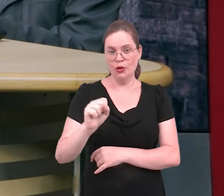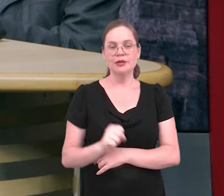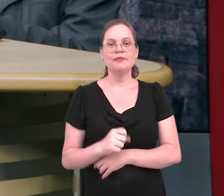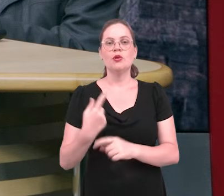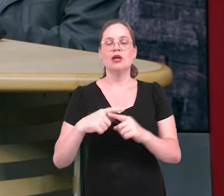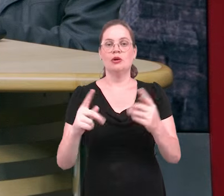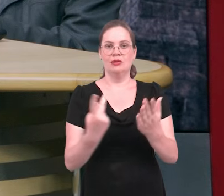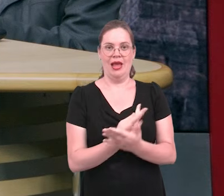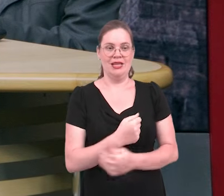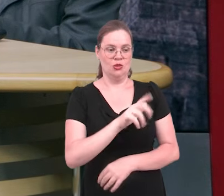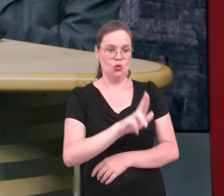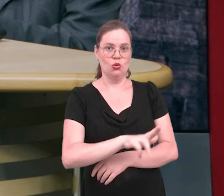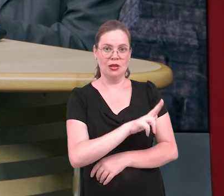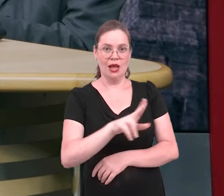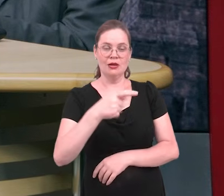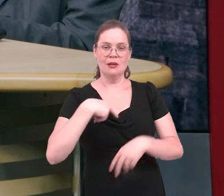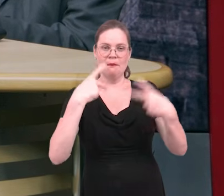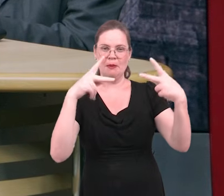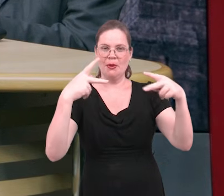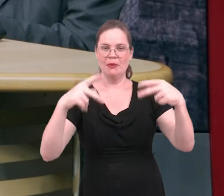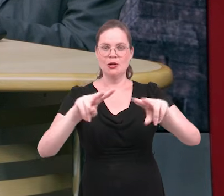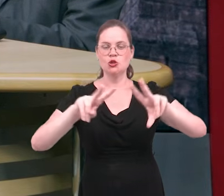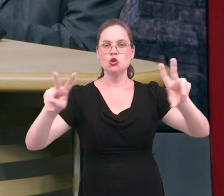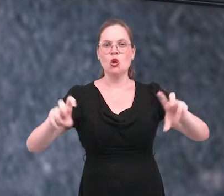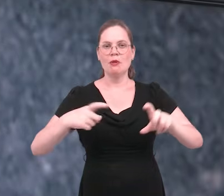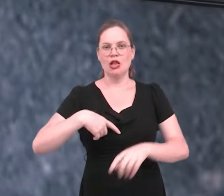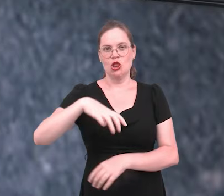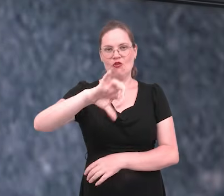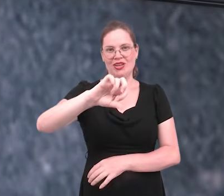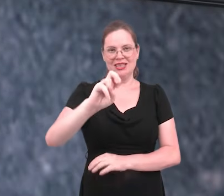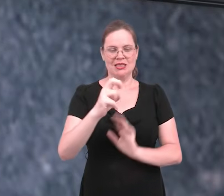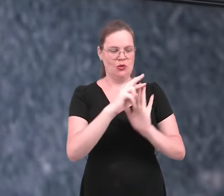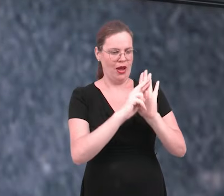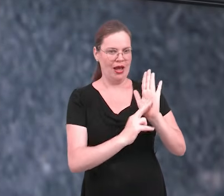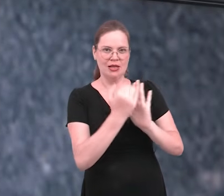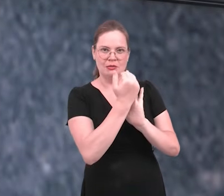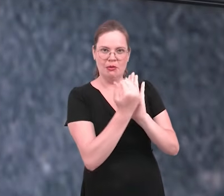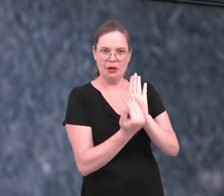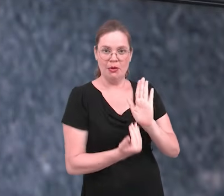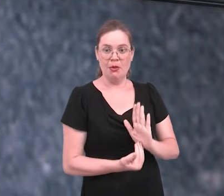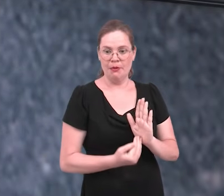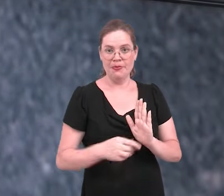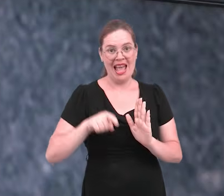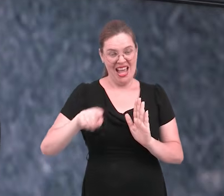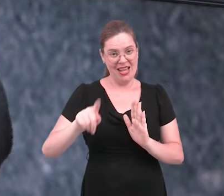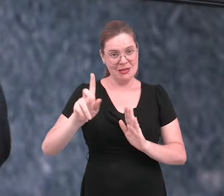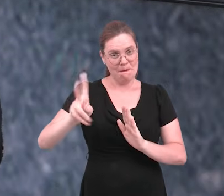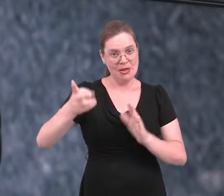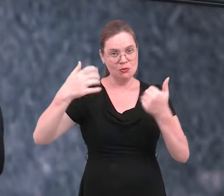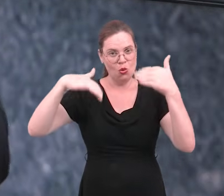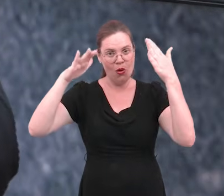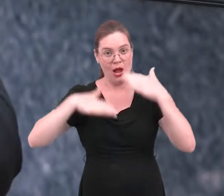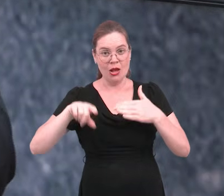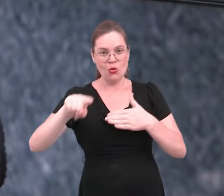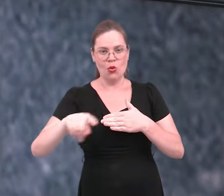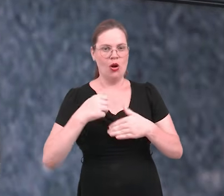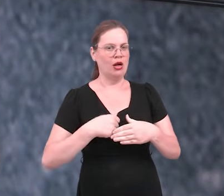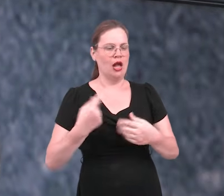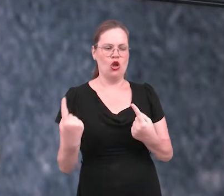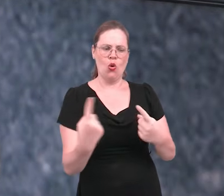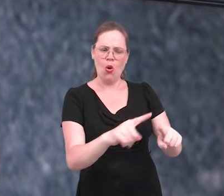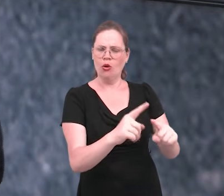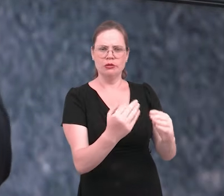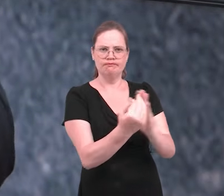pregou as 95 teses, ele foi um dos principais opositores a Lutero. O Henrique VIII sempre teve interesse